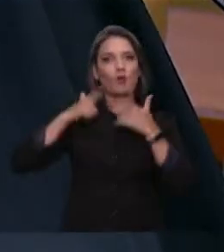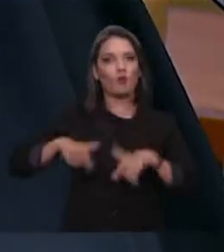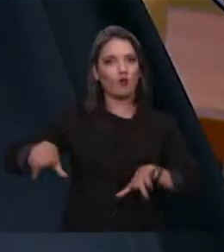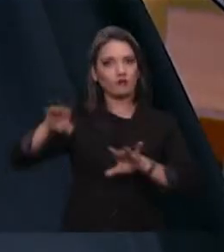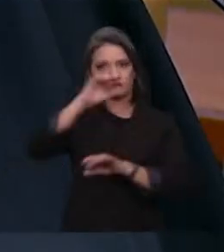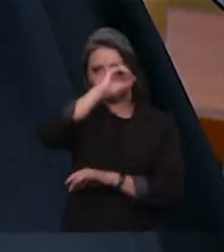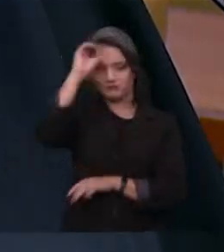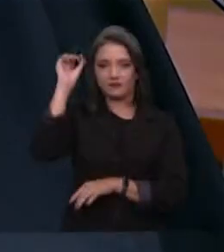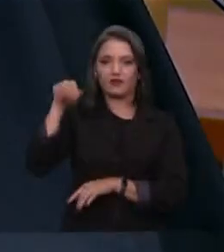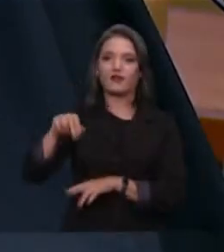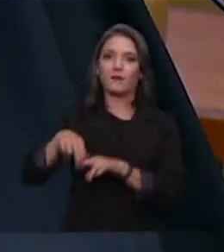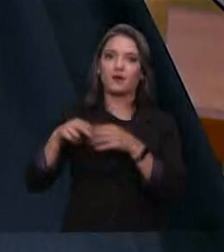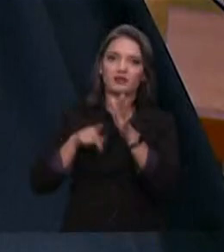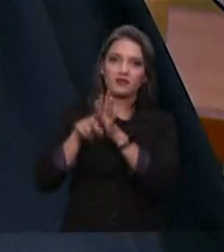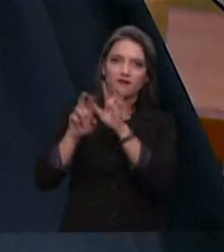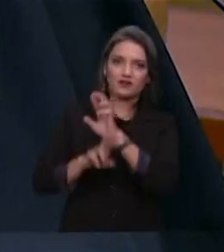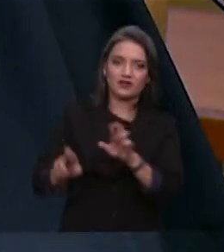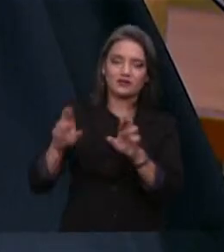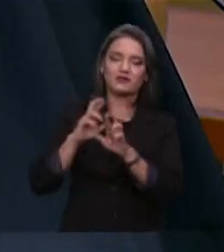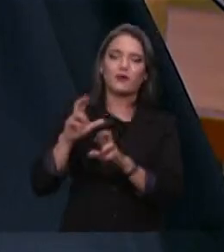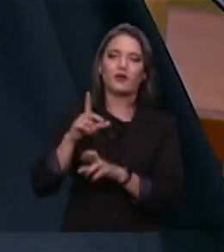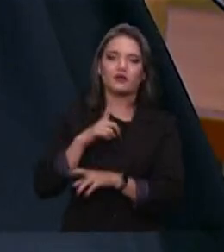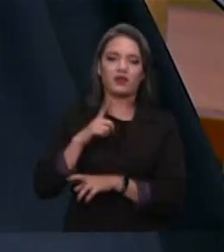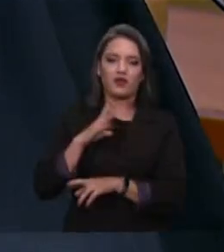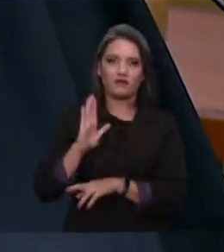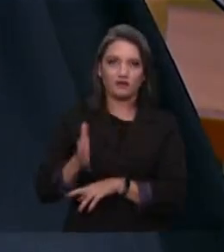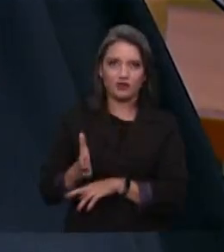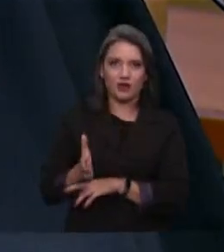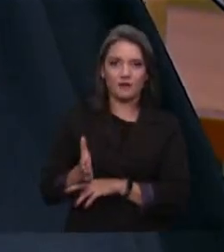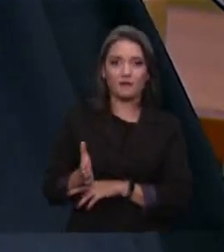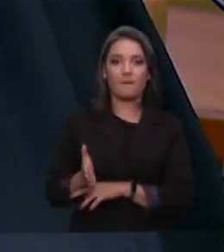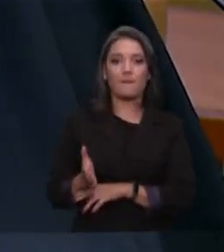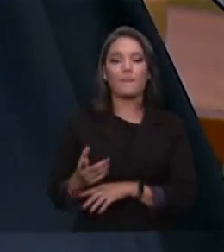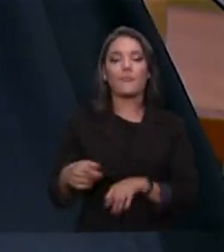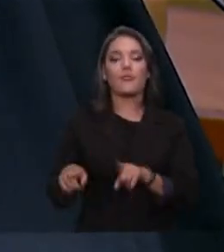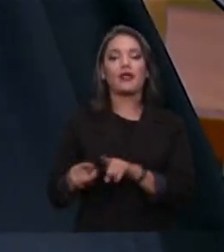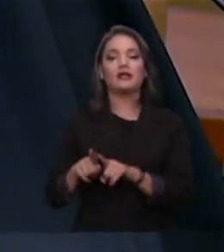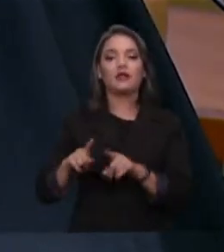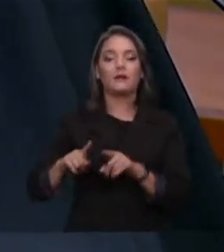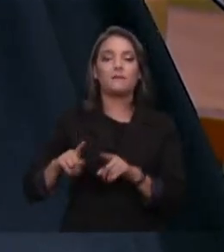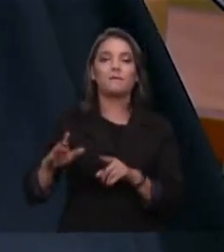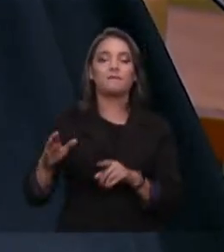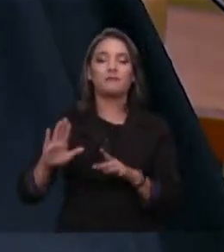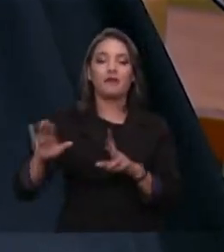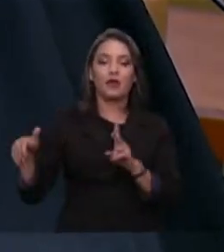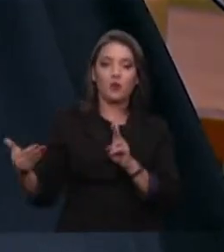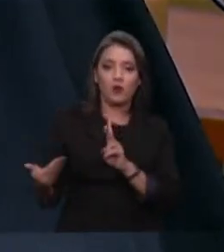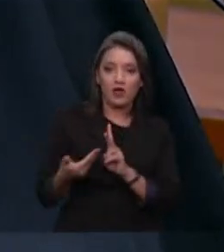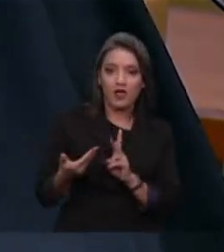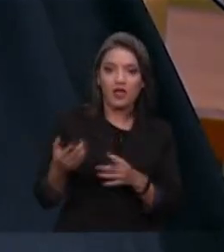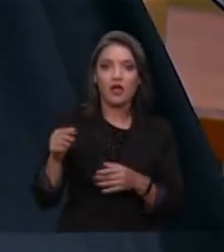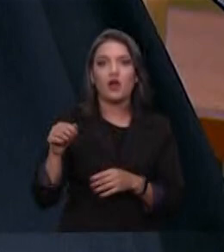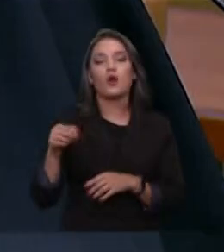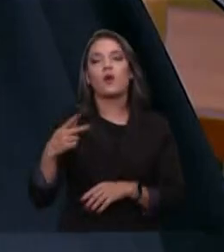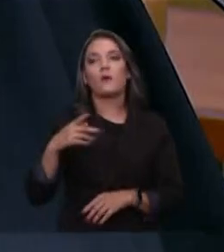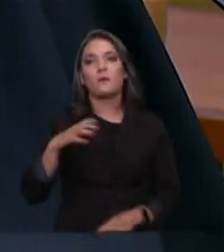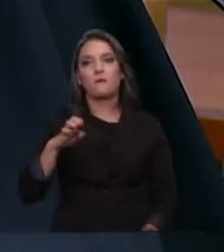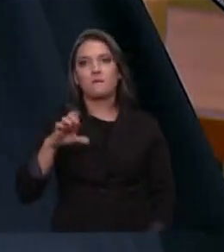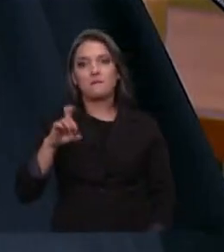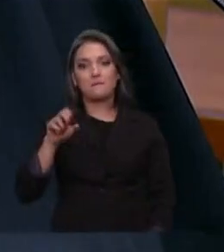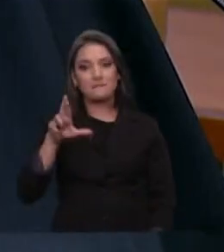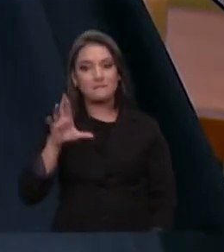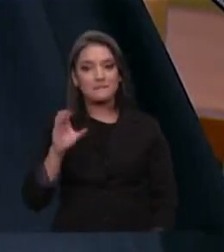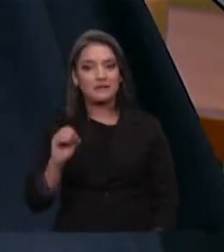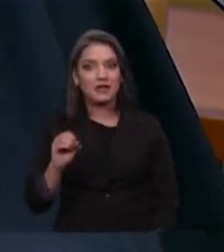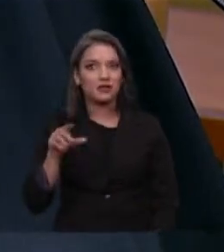das investigações conduzidas no inquérito 3.990-DF, juntamente com o réu naquele e neste processo, Pedro Paulo